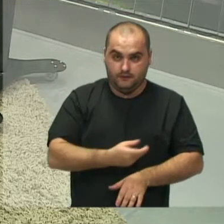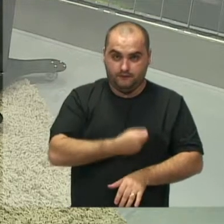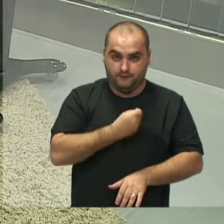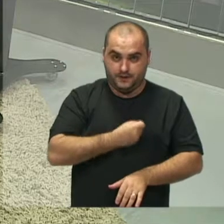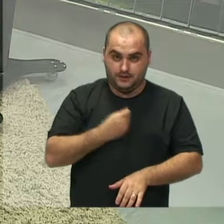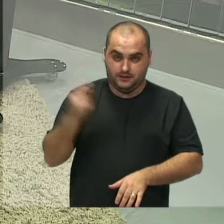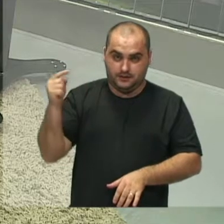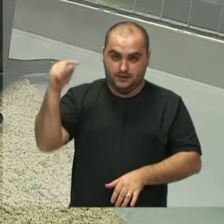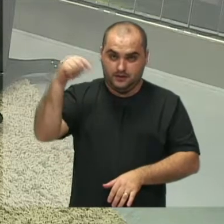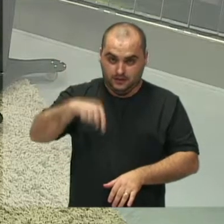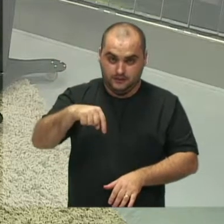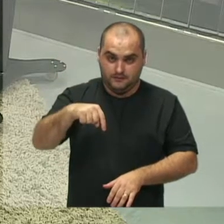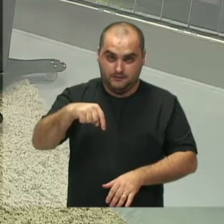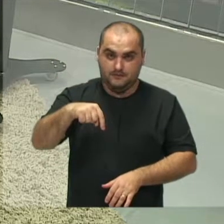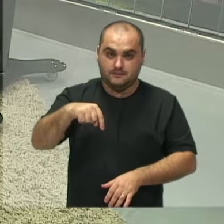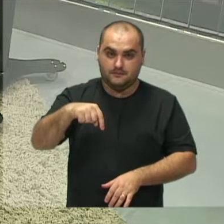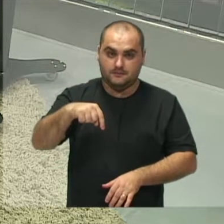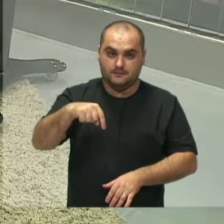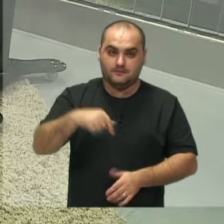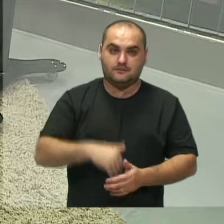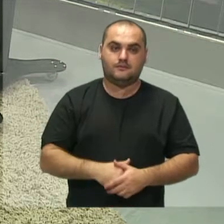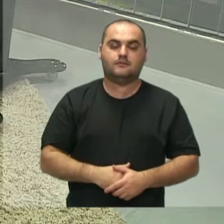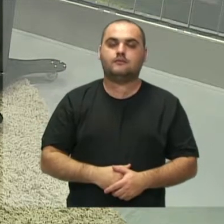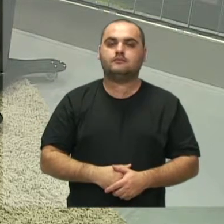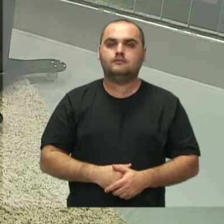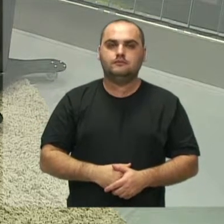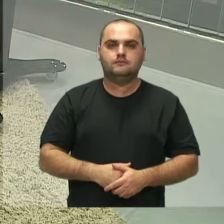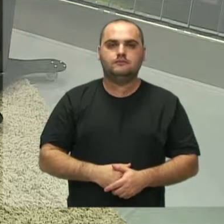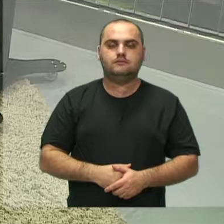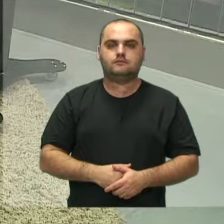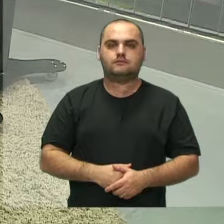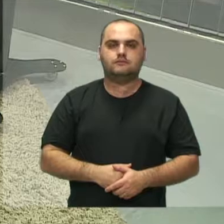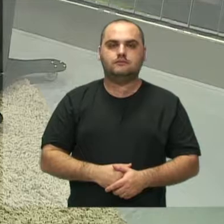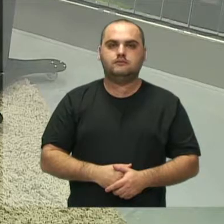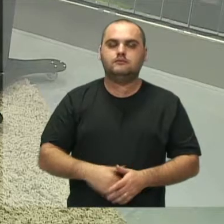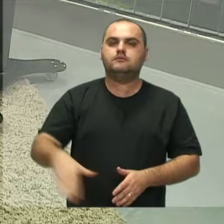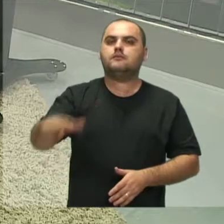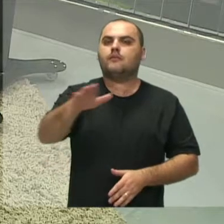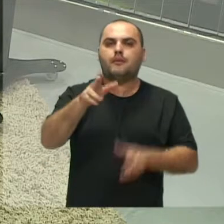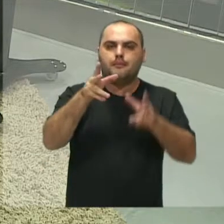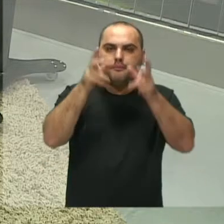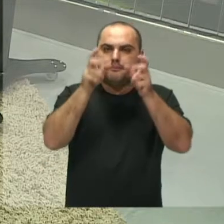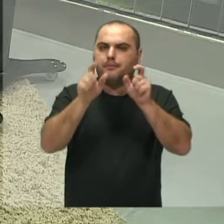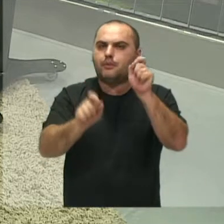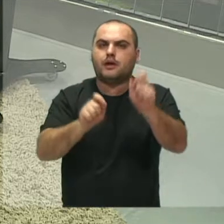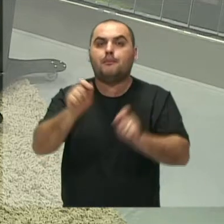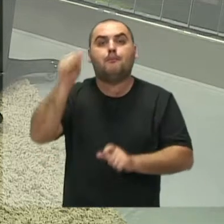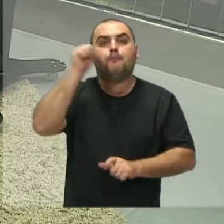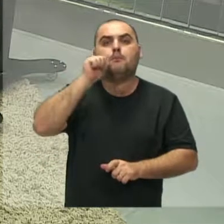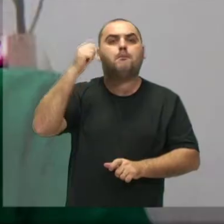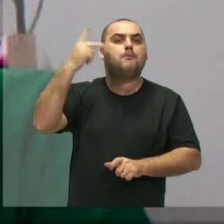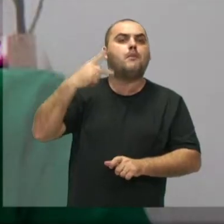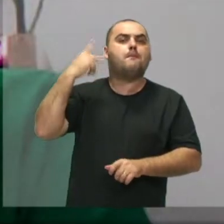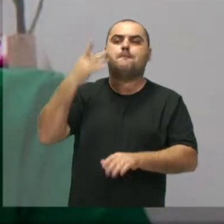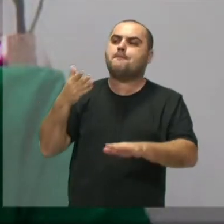Câmara de Vereadores. Como que você vê isso, a participação da mulher na política?